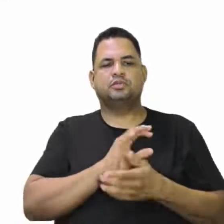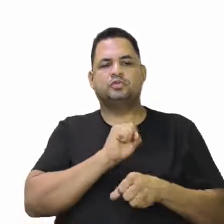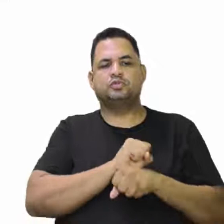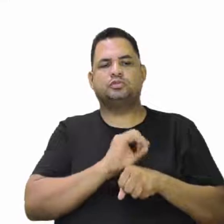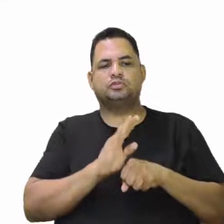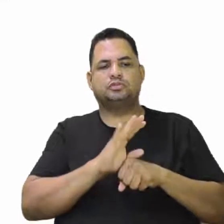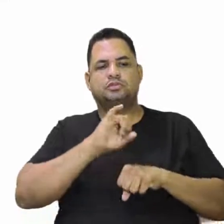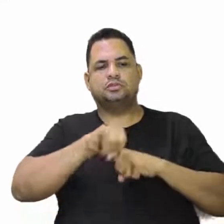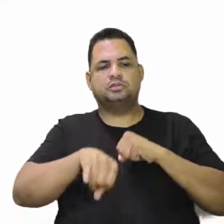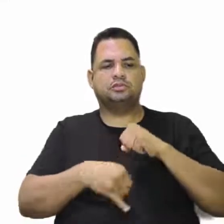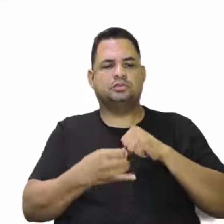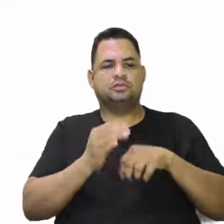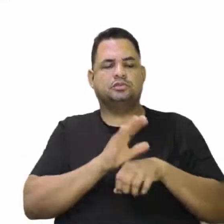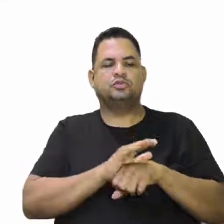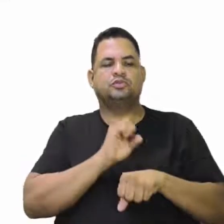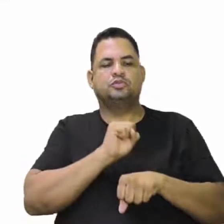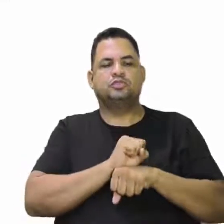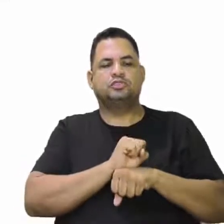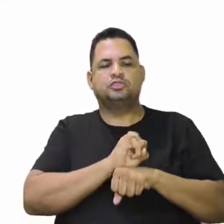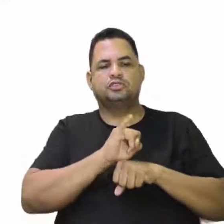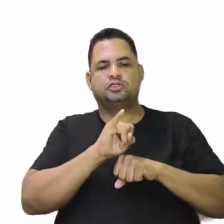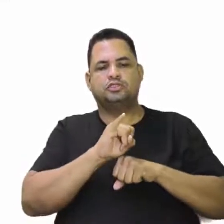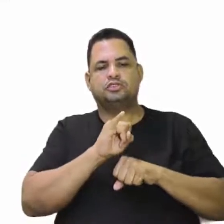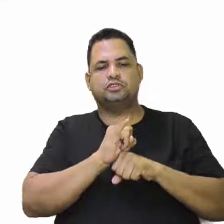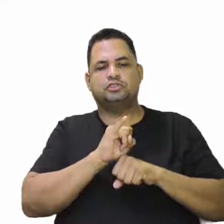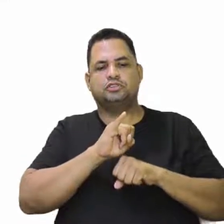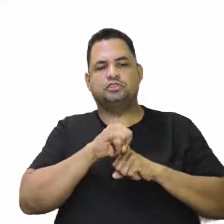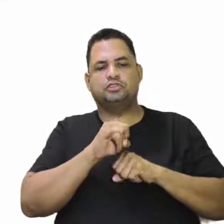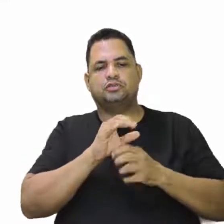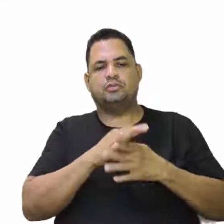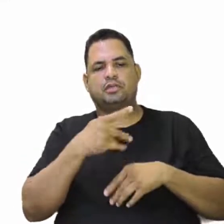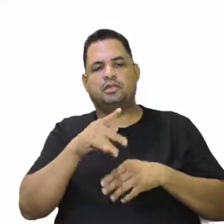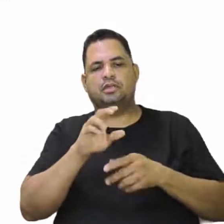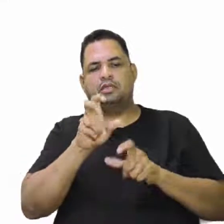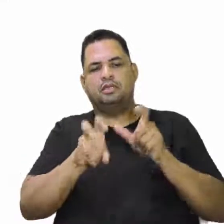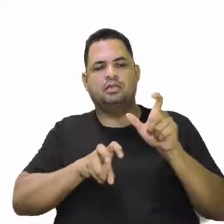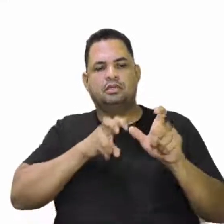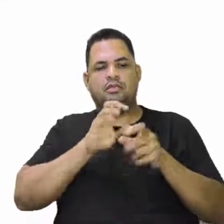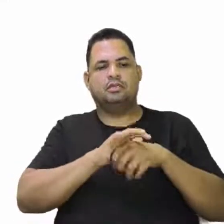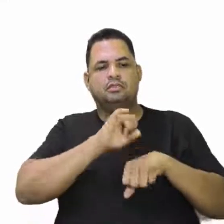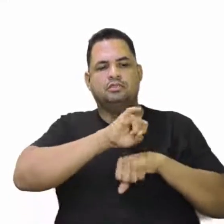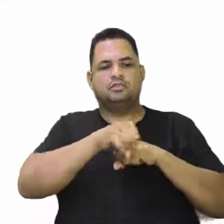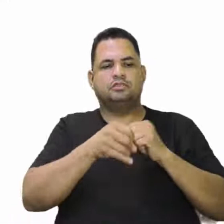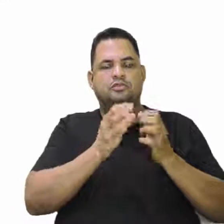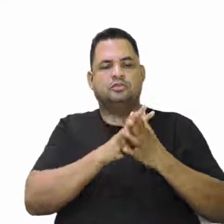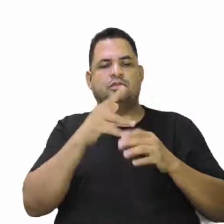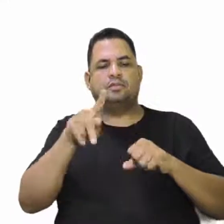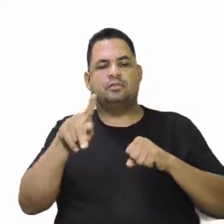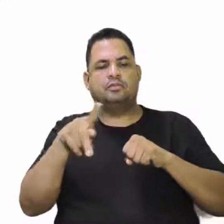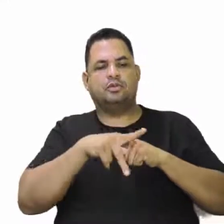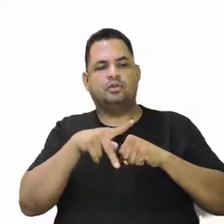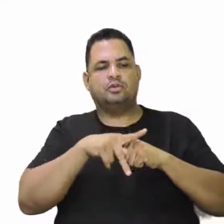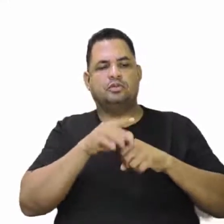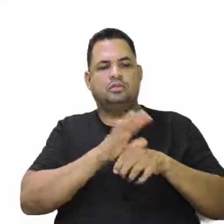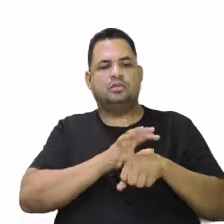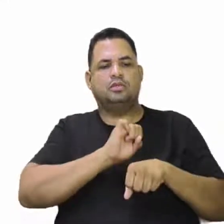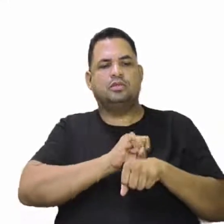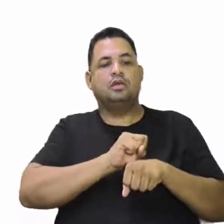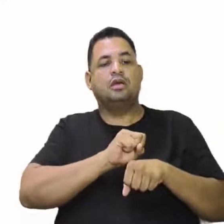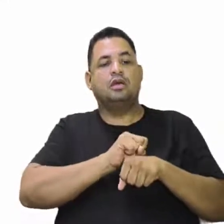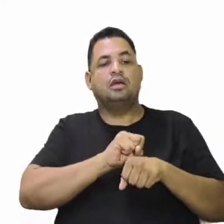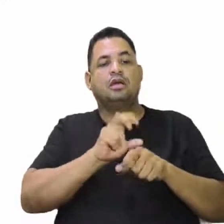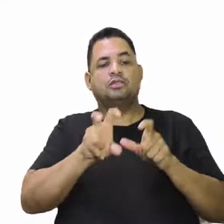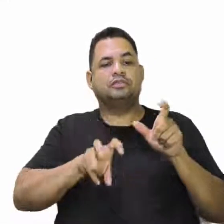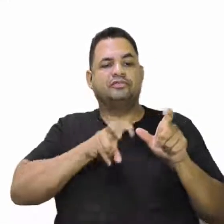adjetivo, de substantivo para advérbio, de adjetivo para pronome, de advérbio para adjetivo ou de adjetivo